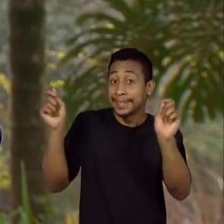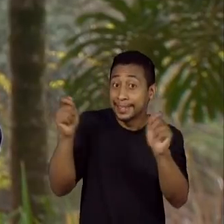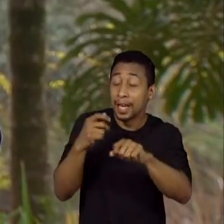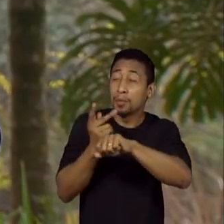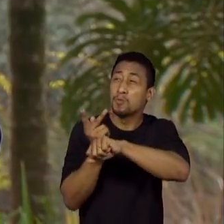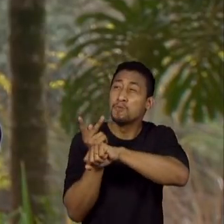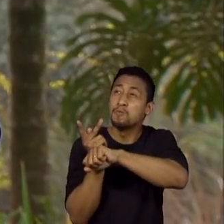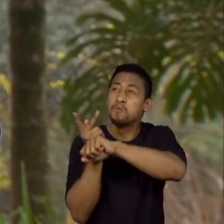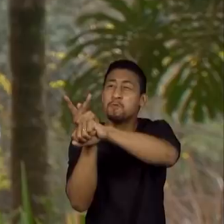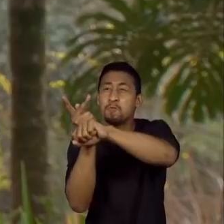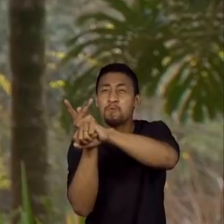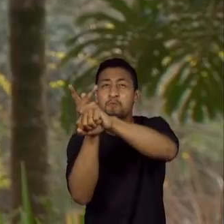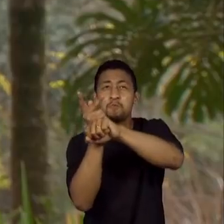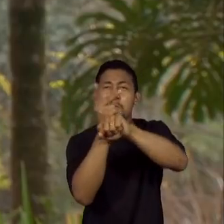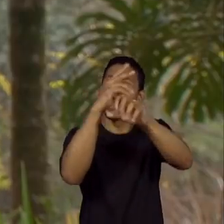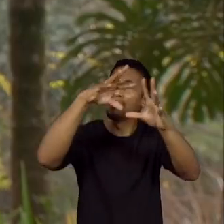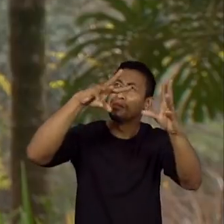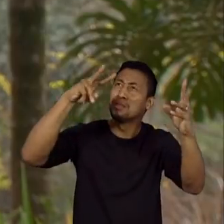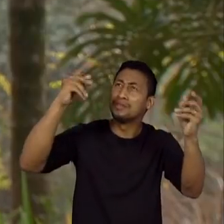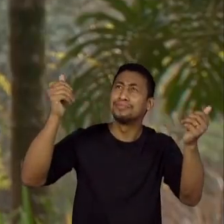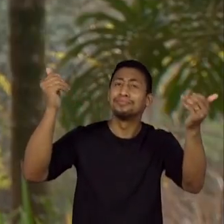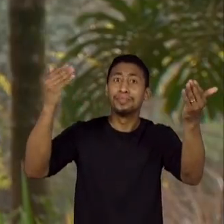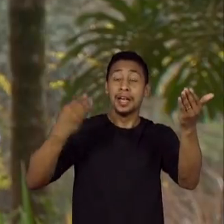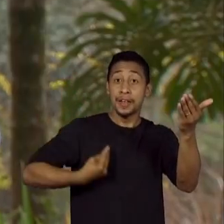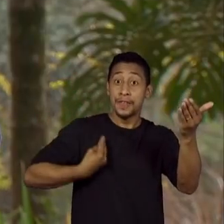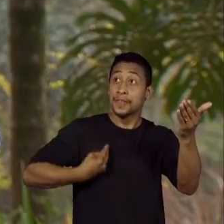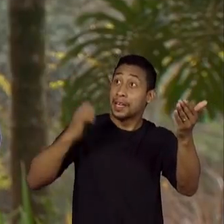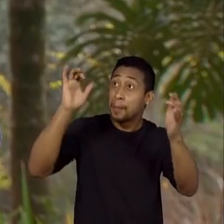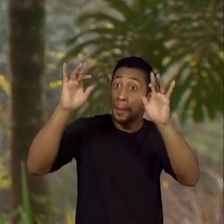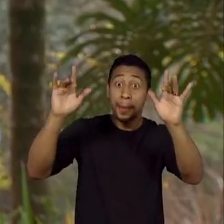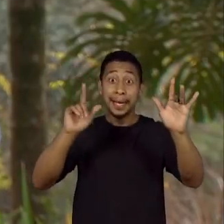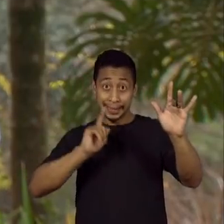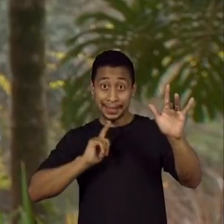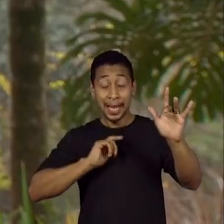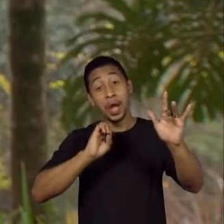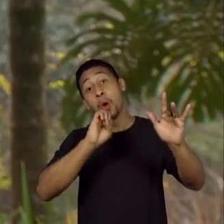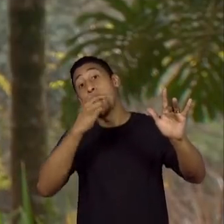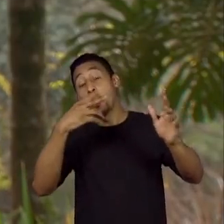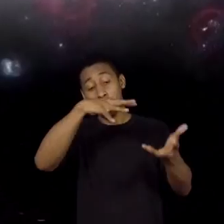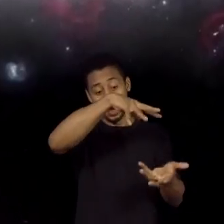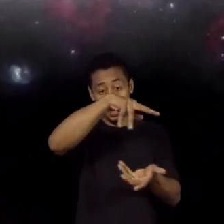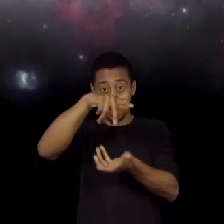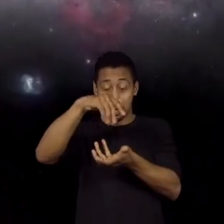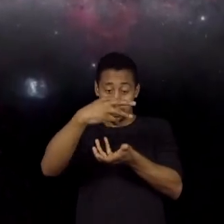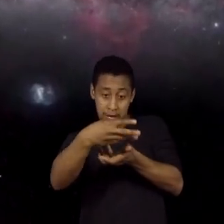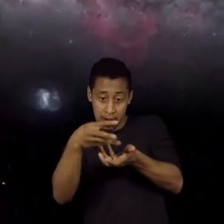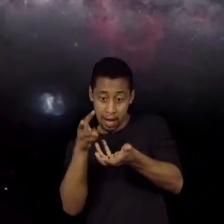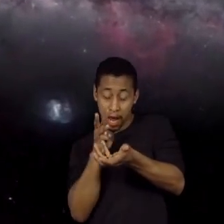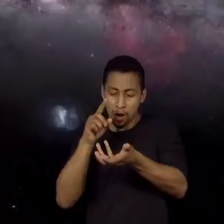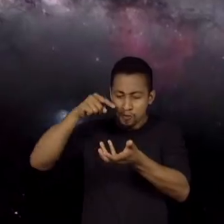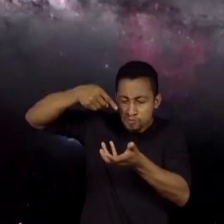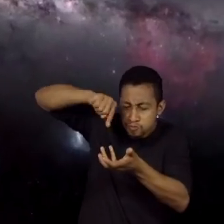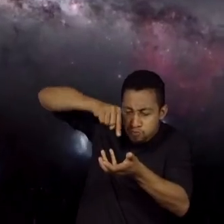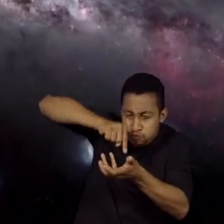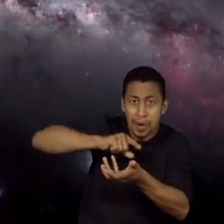vida desconhecida fora e até dentro do nosso próprio planeta.